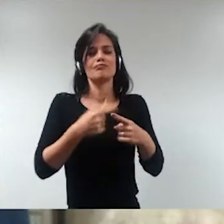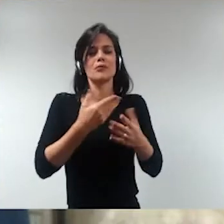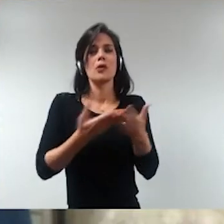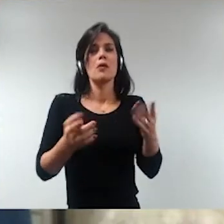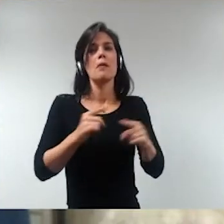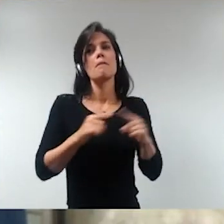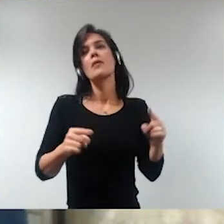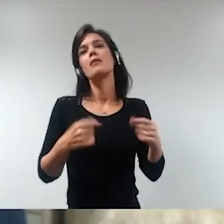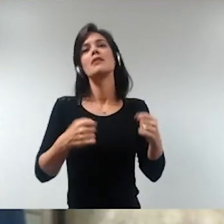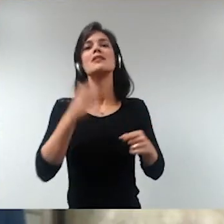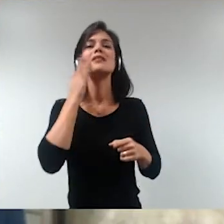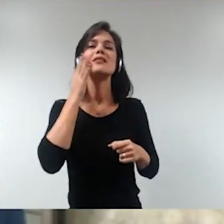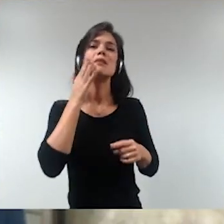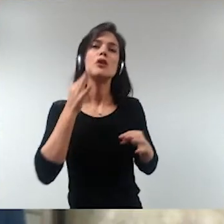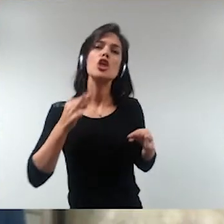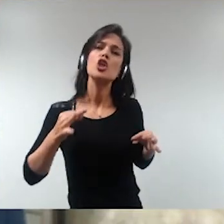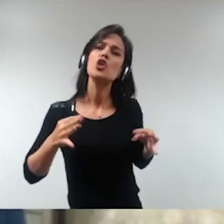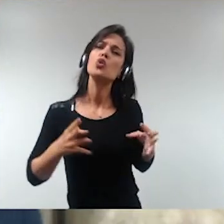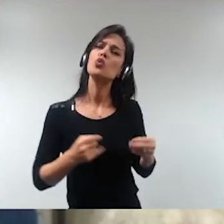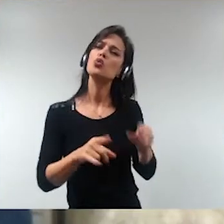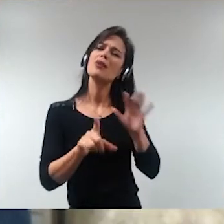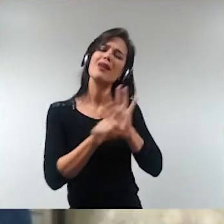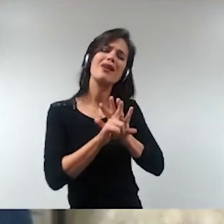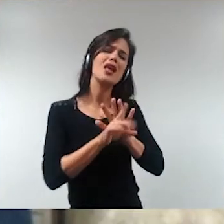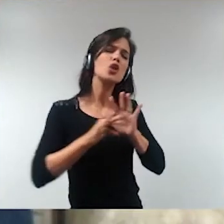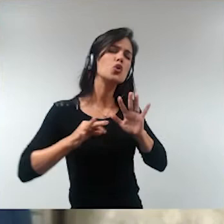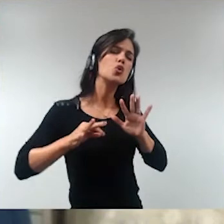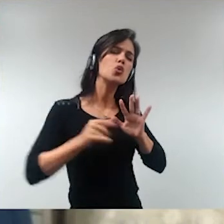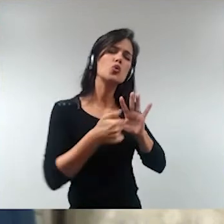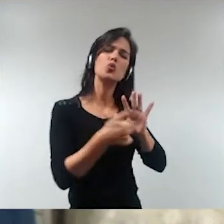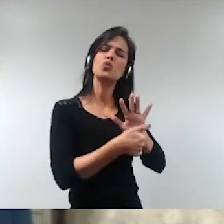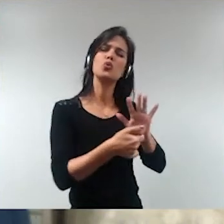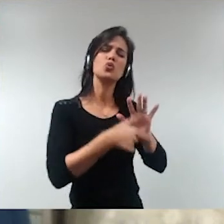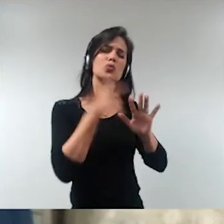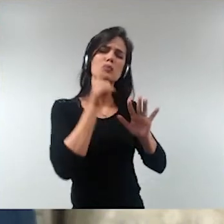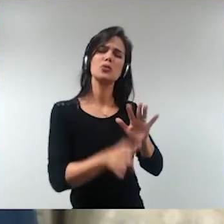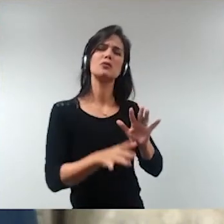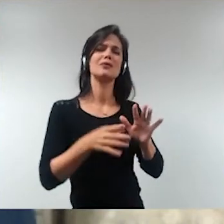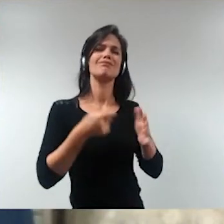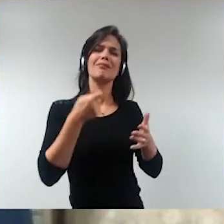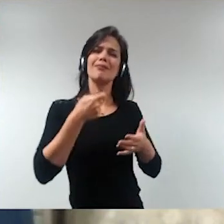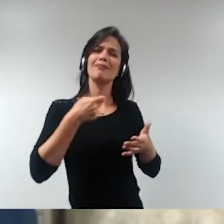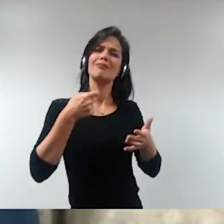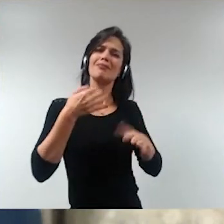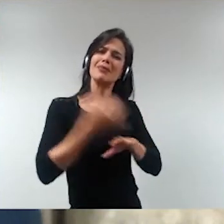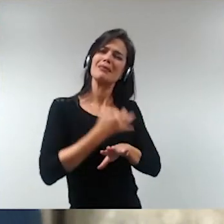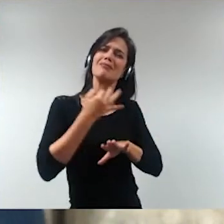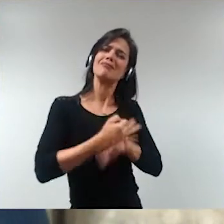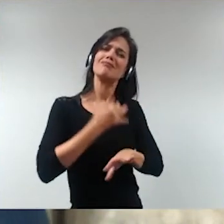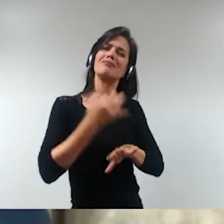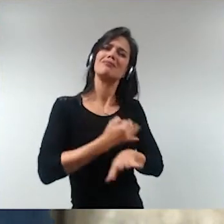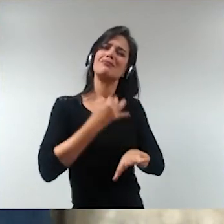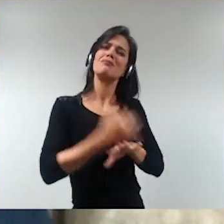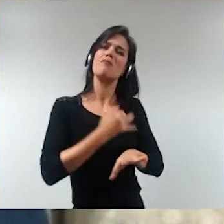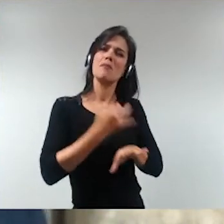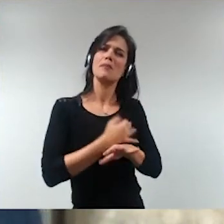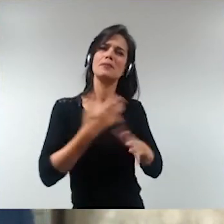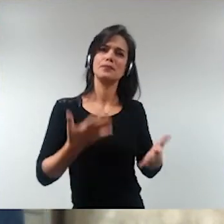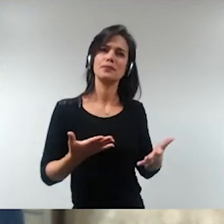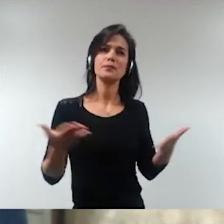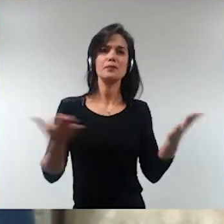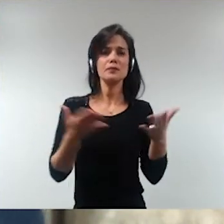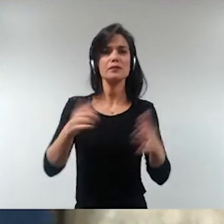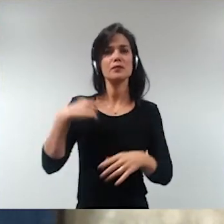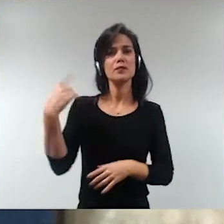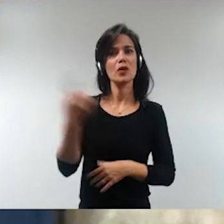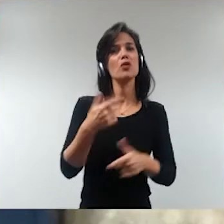que todos os instrumentos que a lei confere foram disponibilizados para ele. Nós estamos hoje, por exemplo, enfrentando